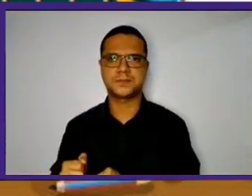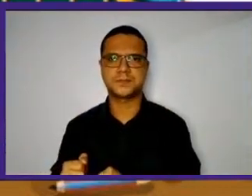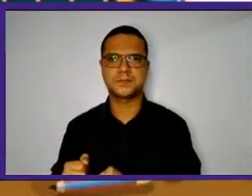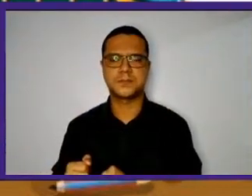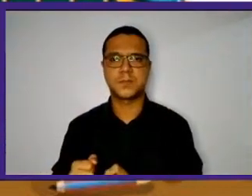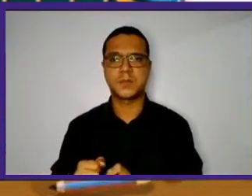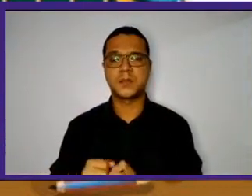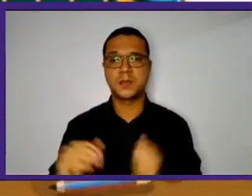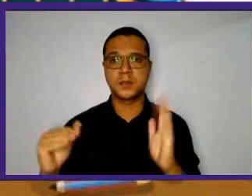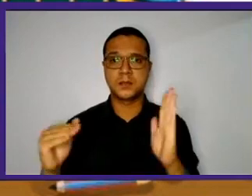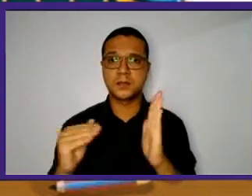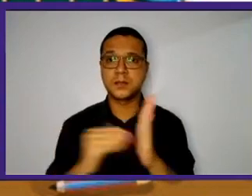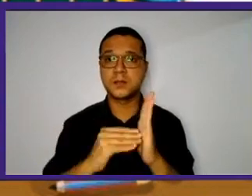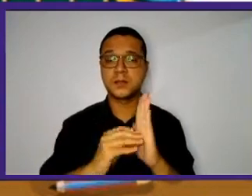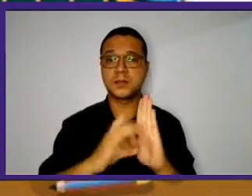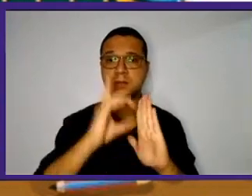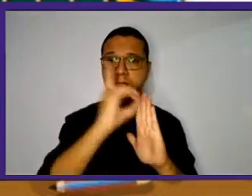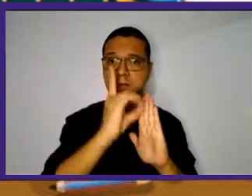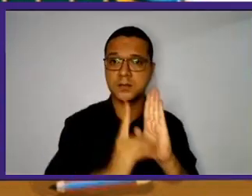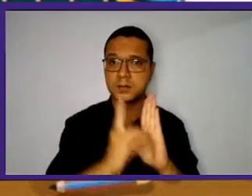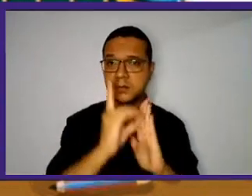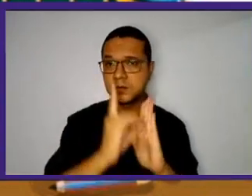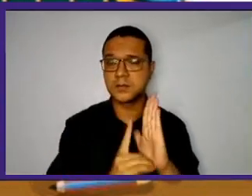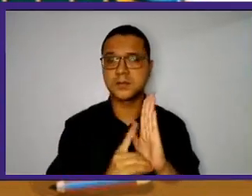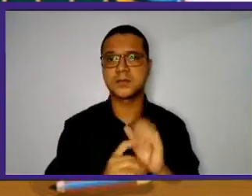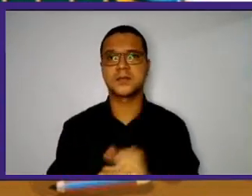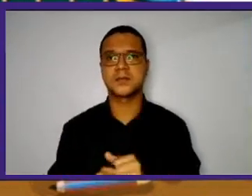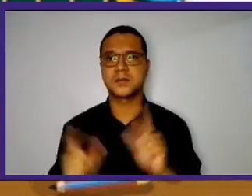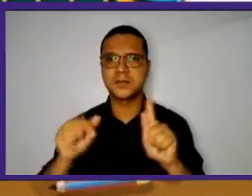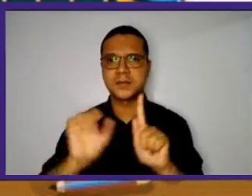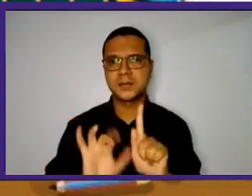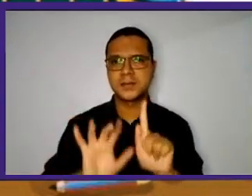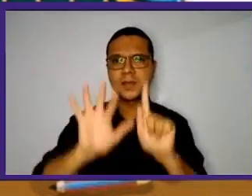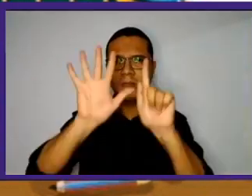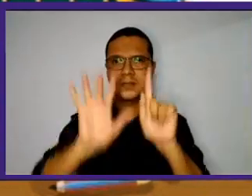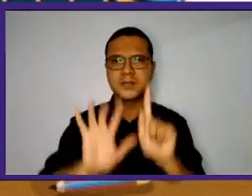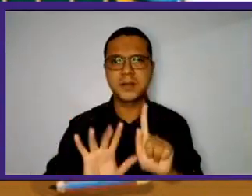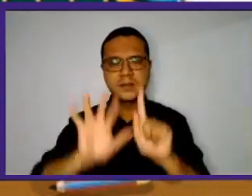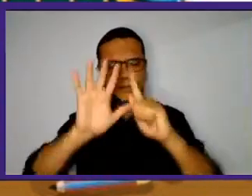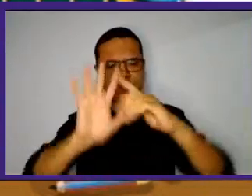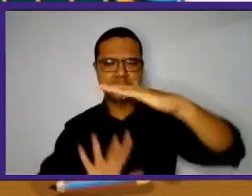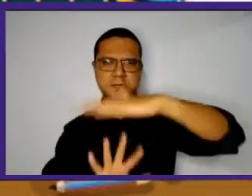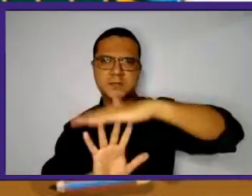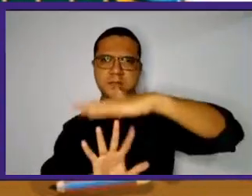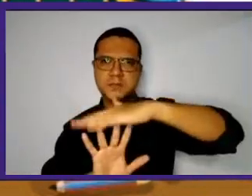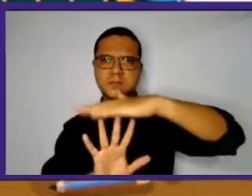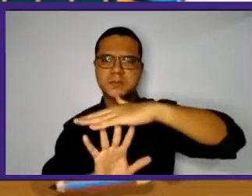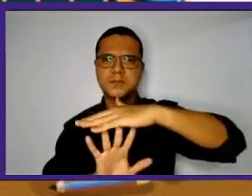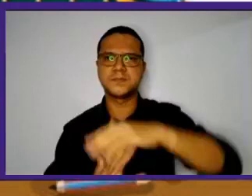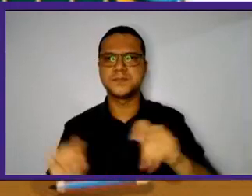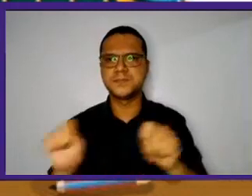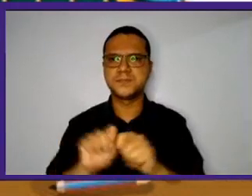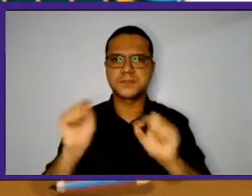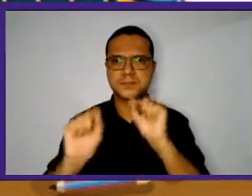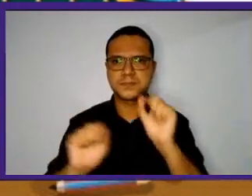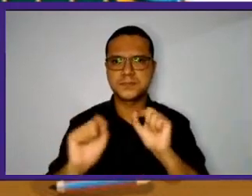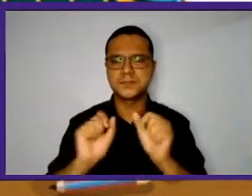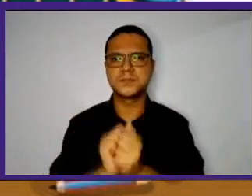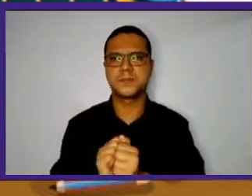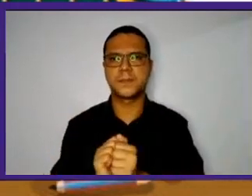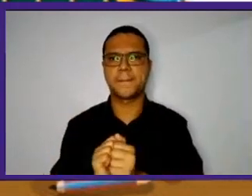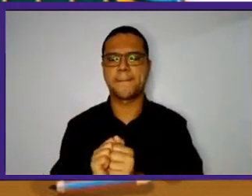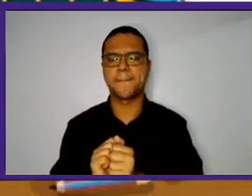Nas últimas décadas, essa liberação desordenada de gases para a atmosfera tem feito com que o efeito estufa